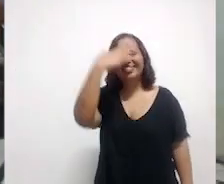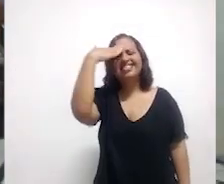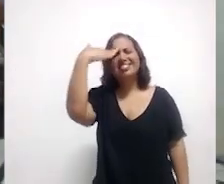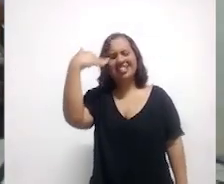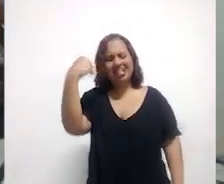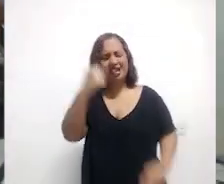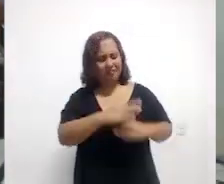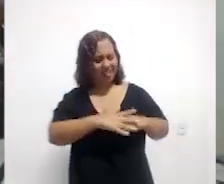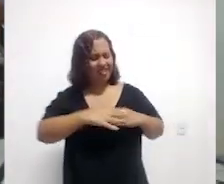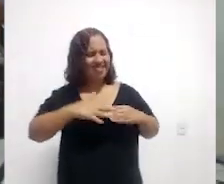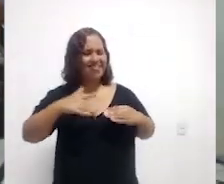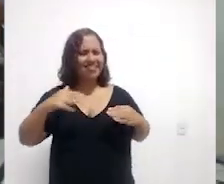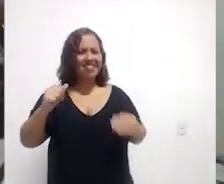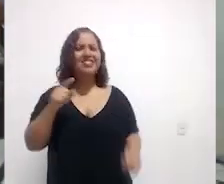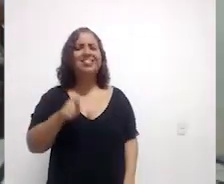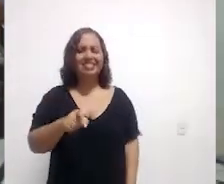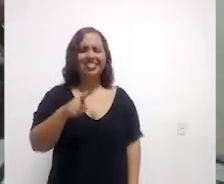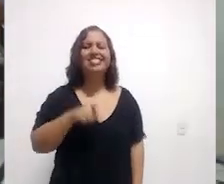curar.